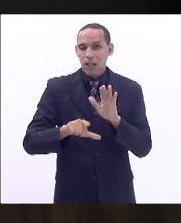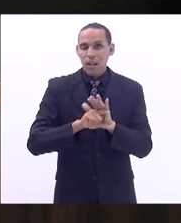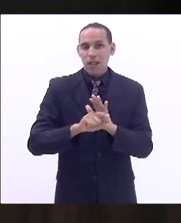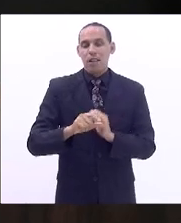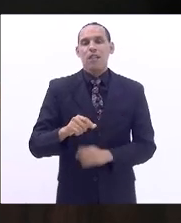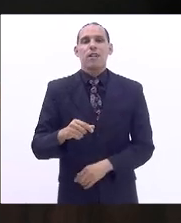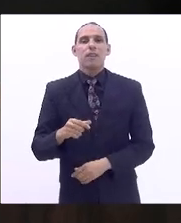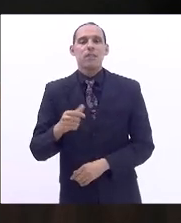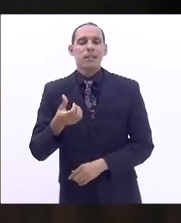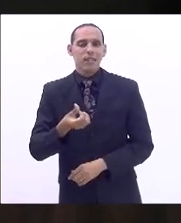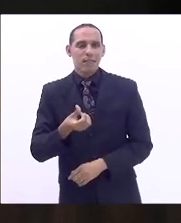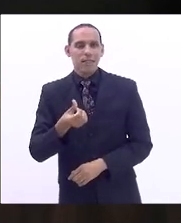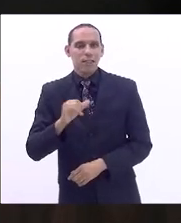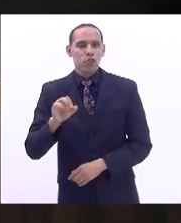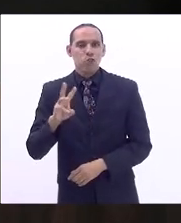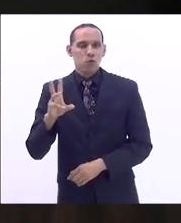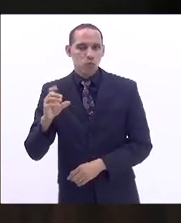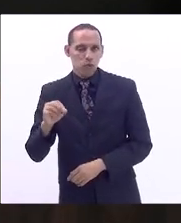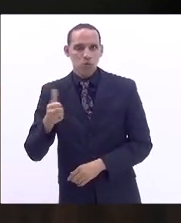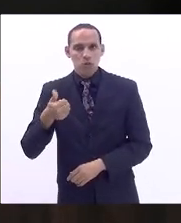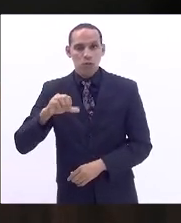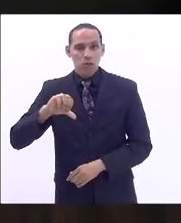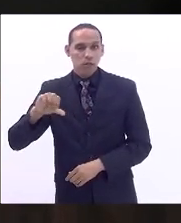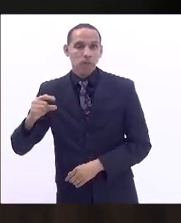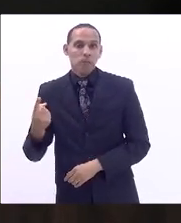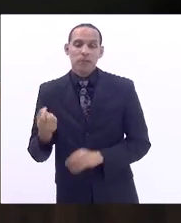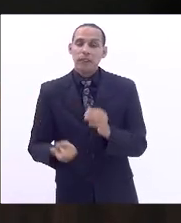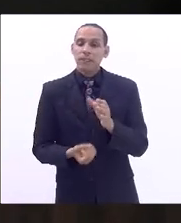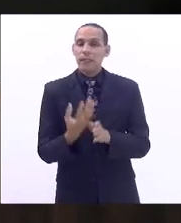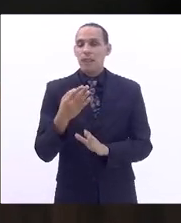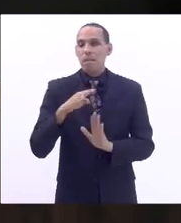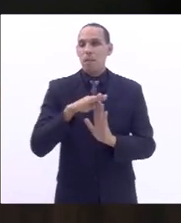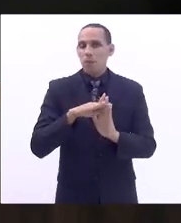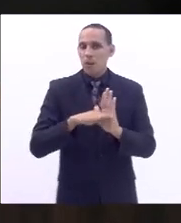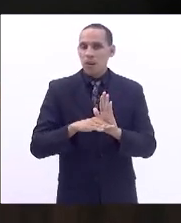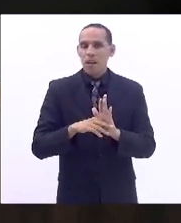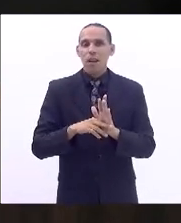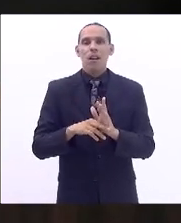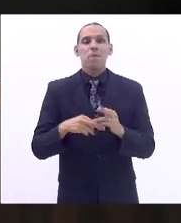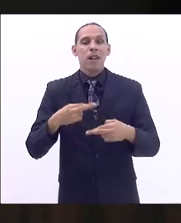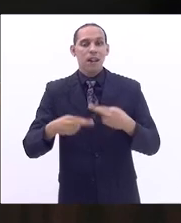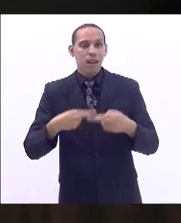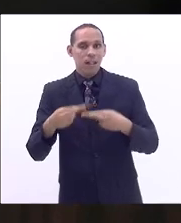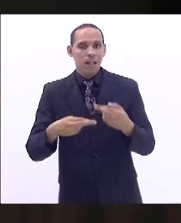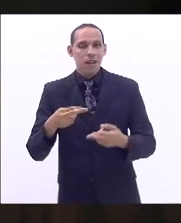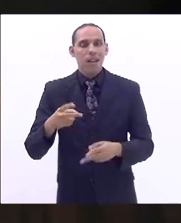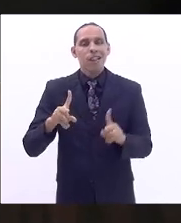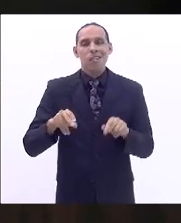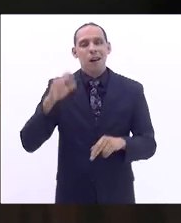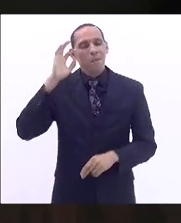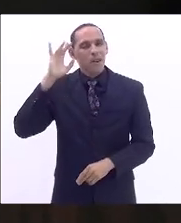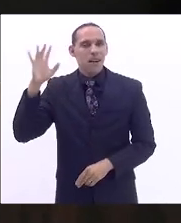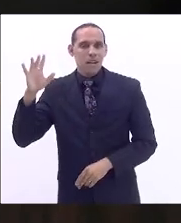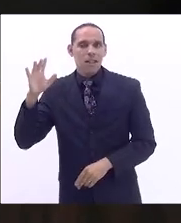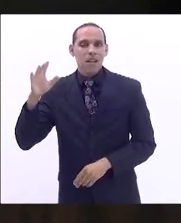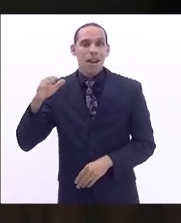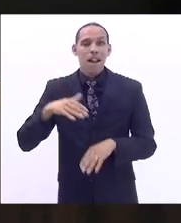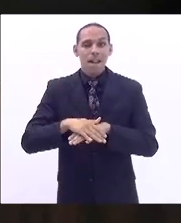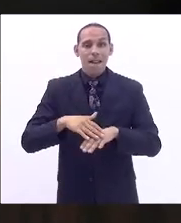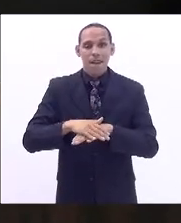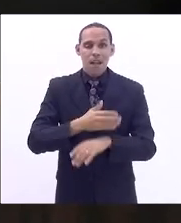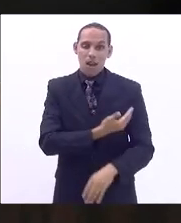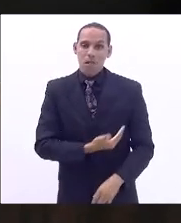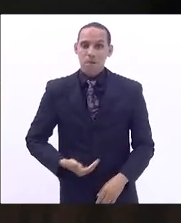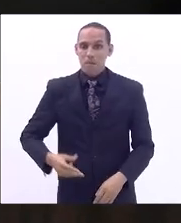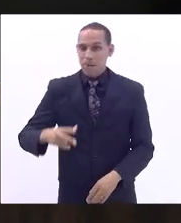de seis de julho de dois de 1991 para criar o programa reciclar é pensar em toda a rede pública e privada de ensino